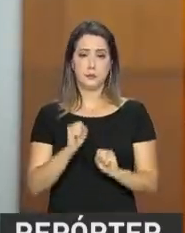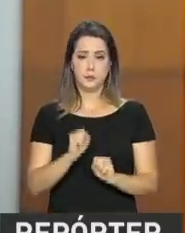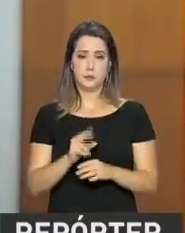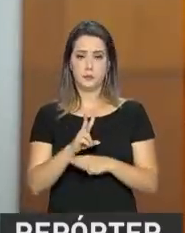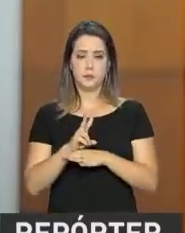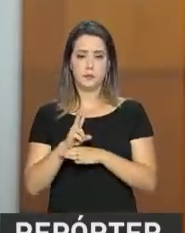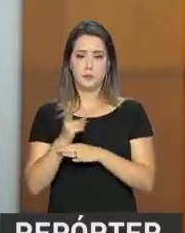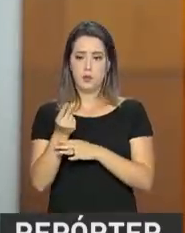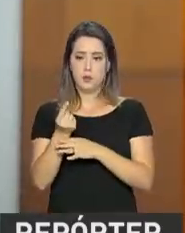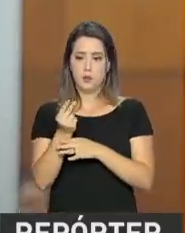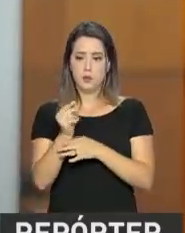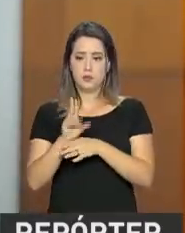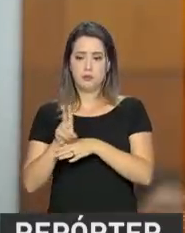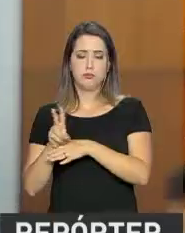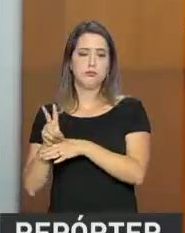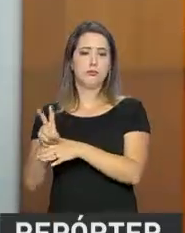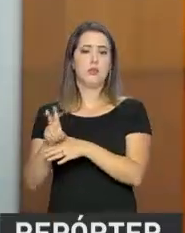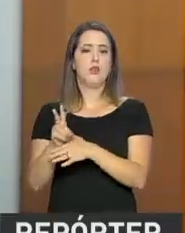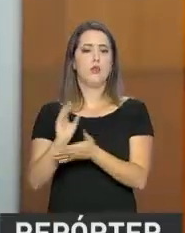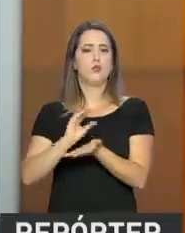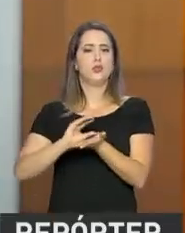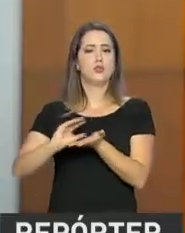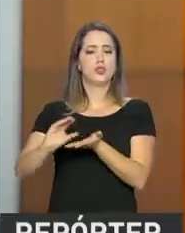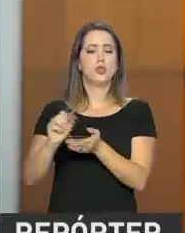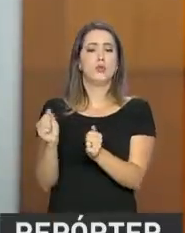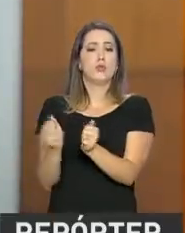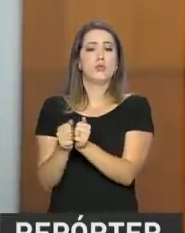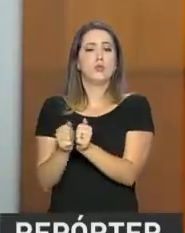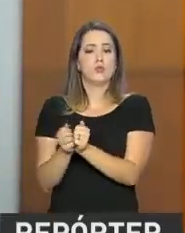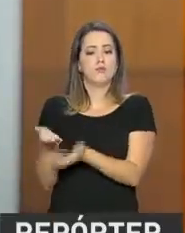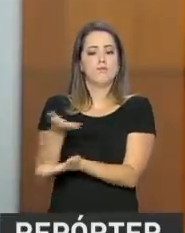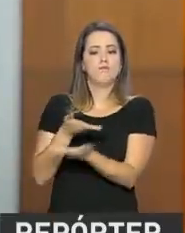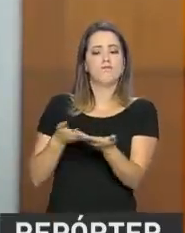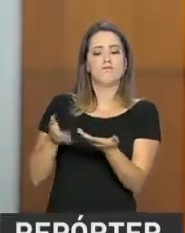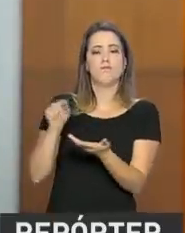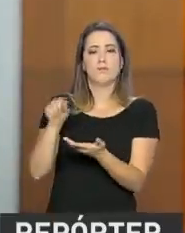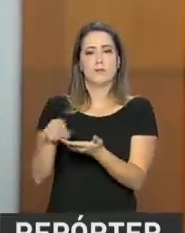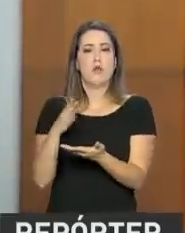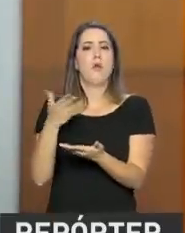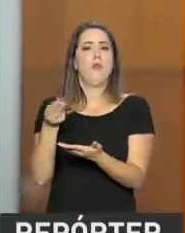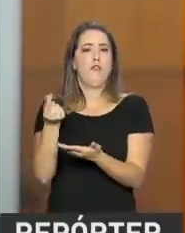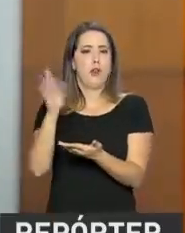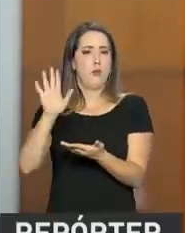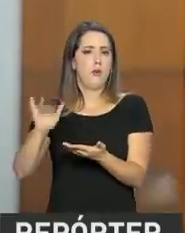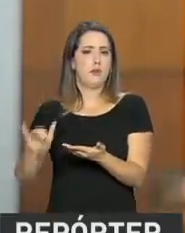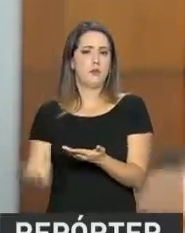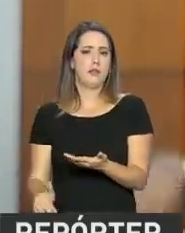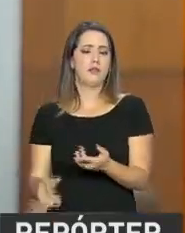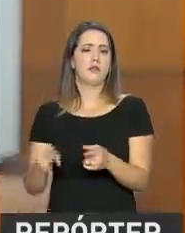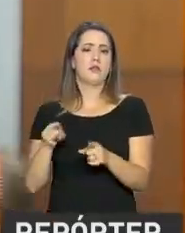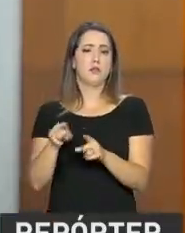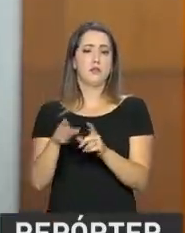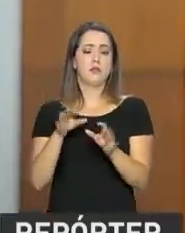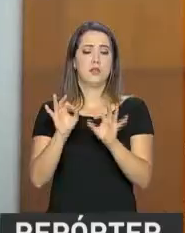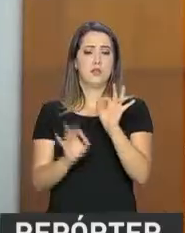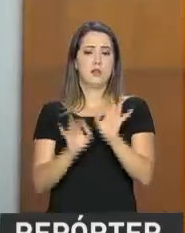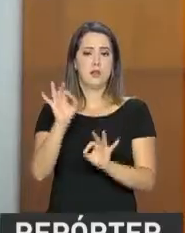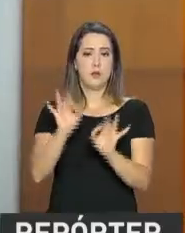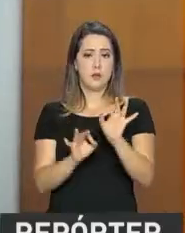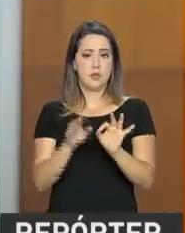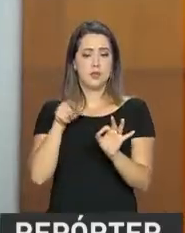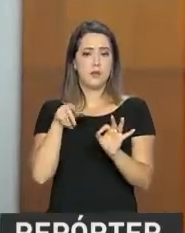investimentos e os empréstimos associados assim a esses investimentos sejam mais baratos e que a infraestrutura